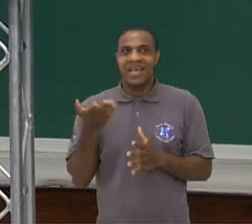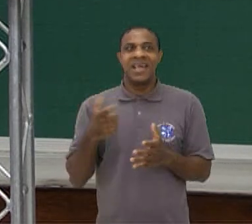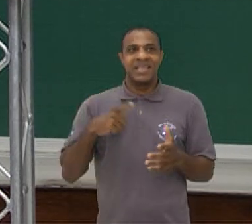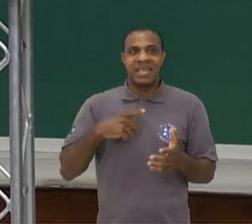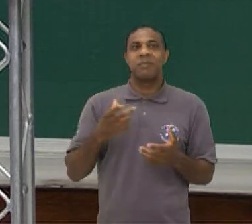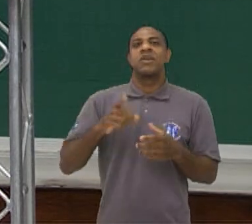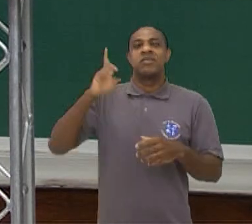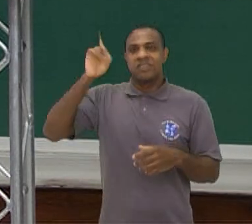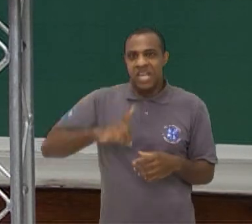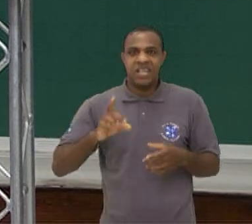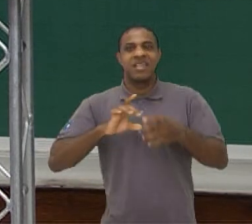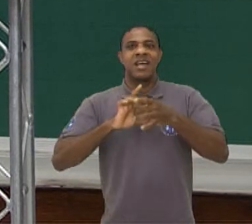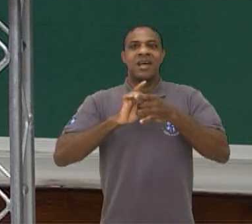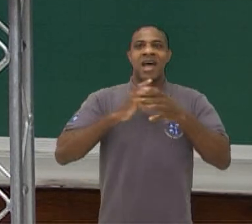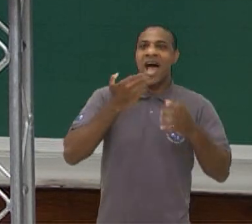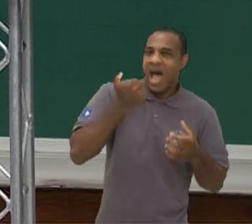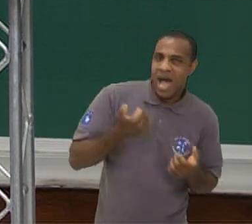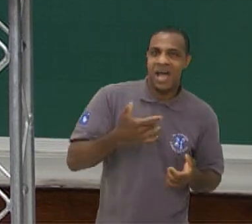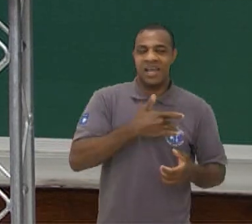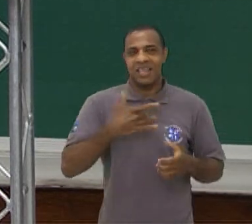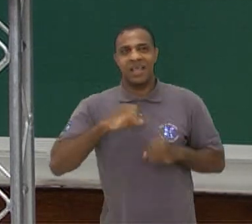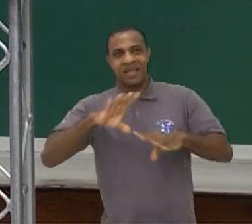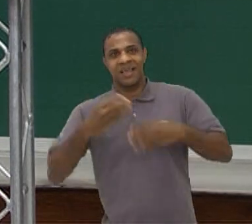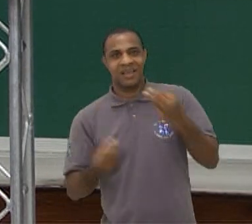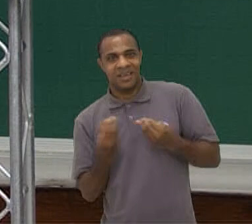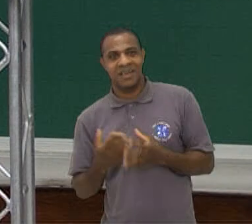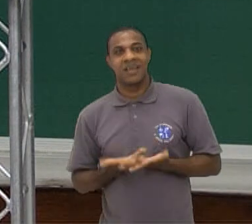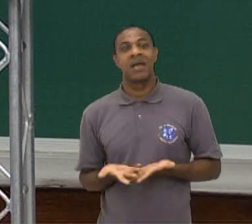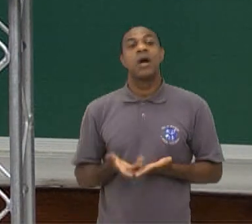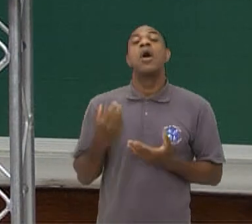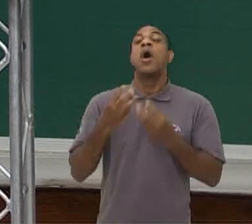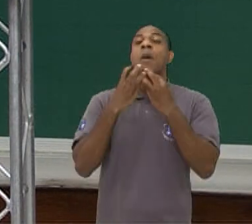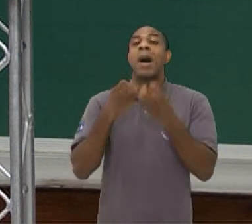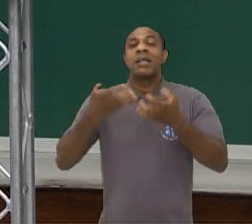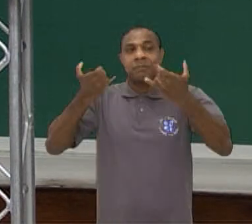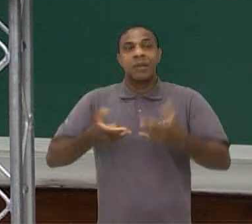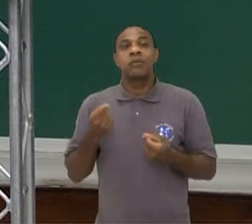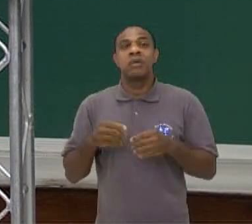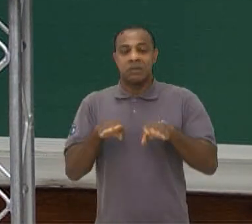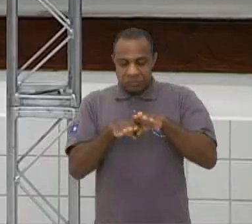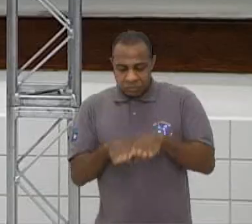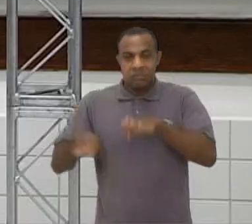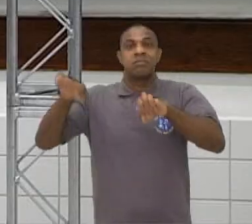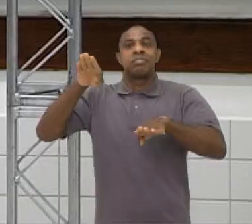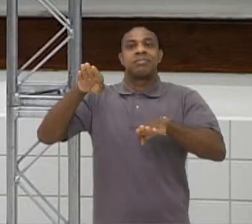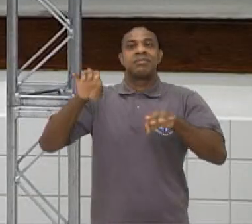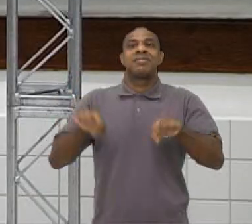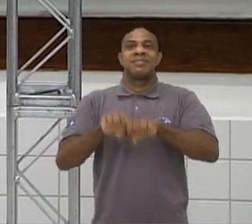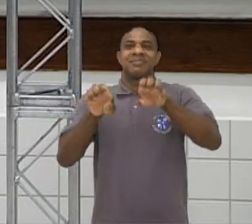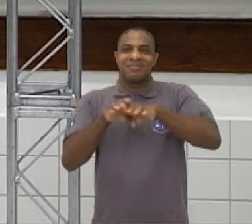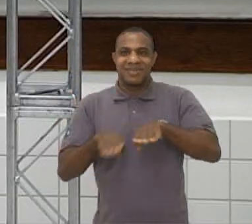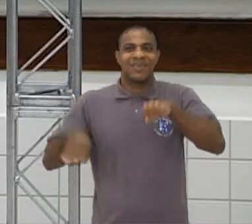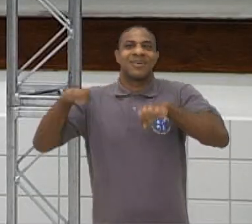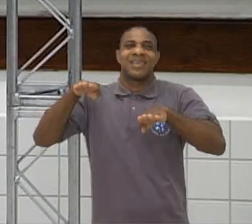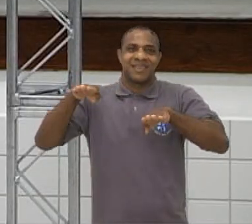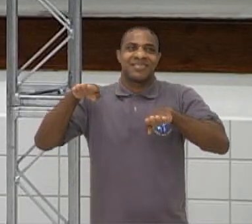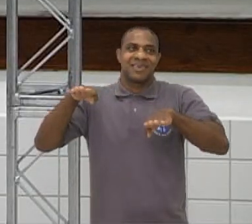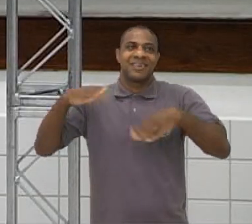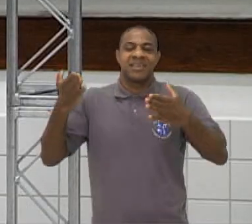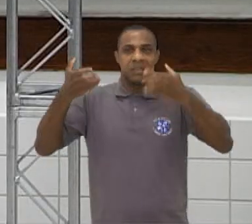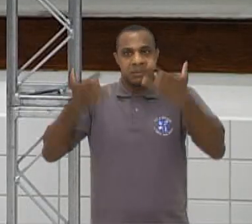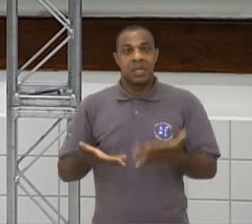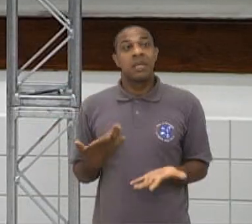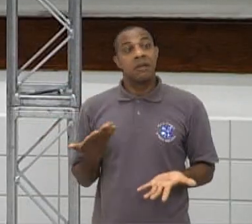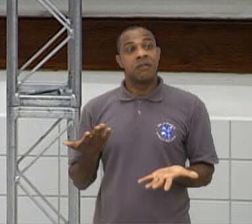estão, não é de acordo com o que está escrito no texto, é o que o Marx fala de desigualdade estrutural. O Marx fala que